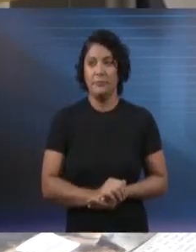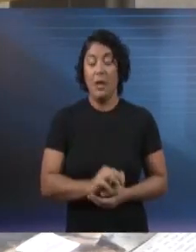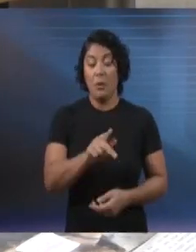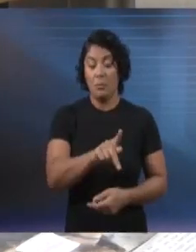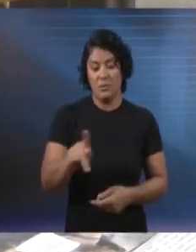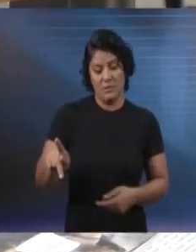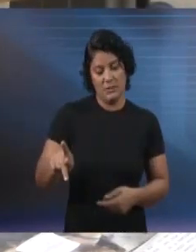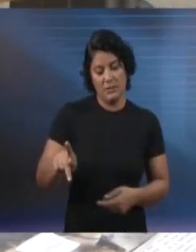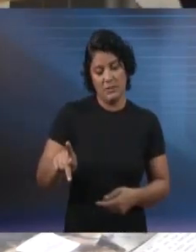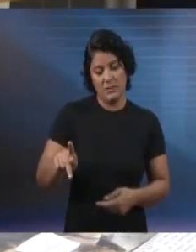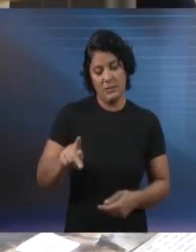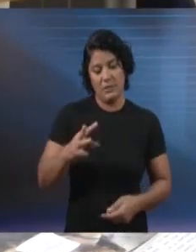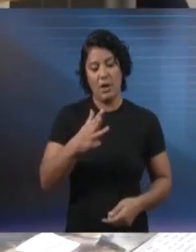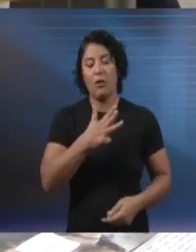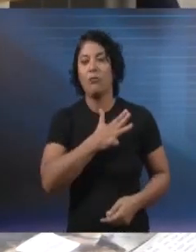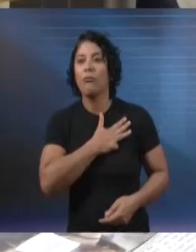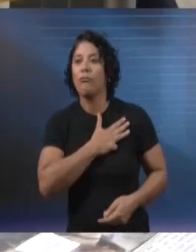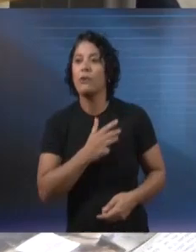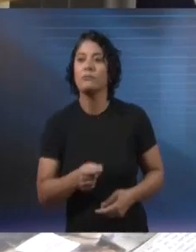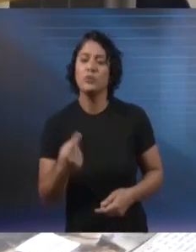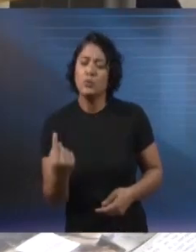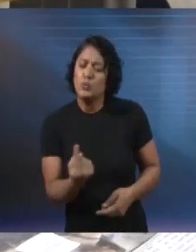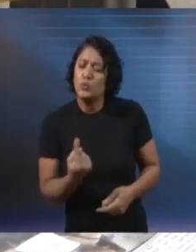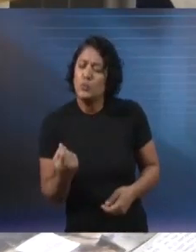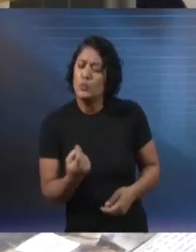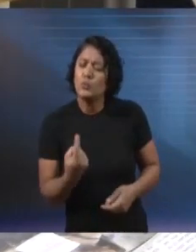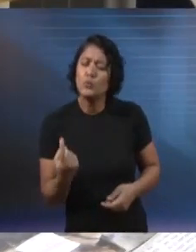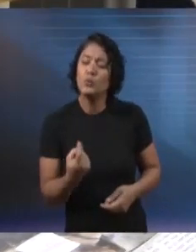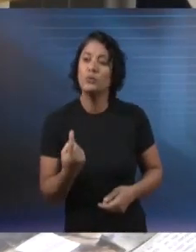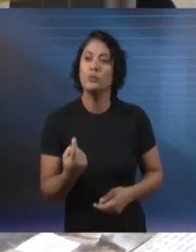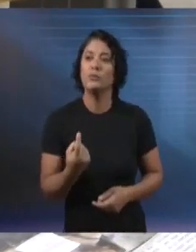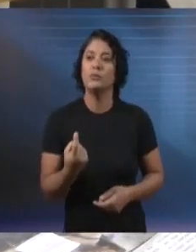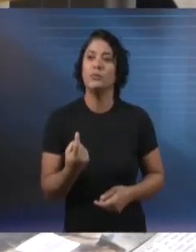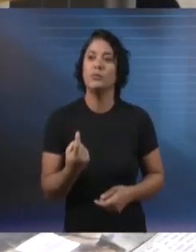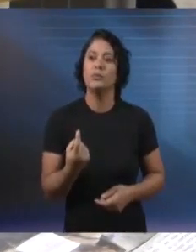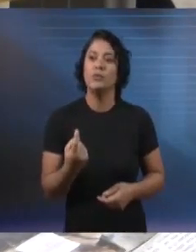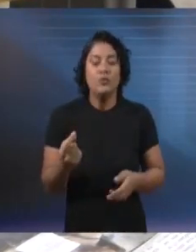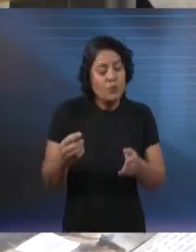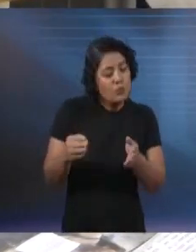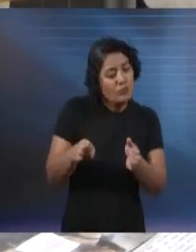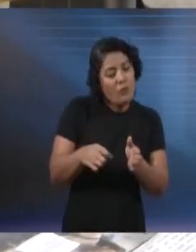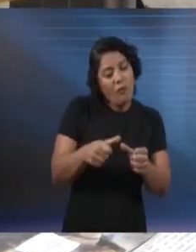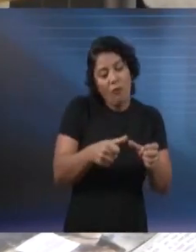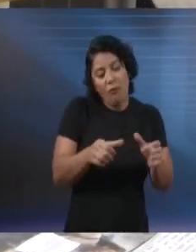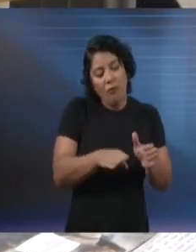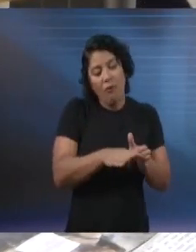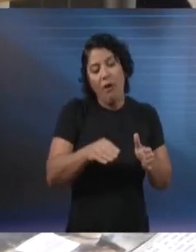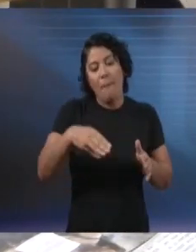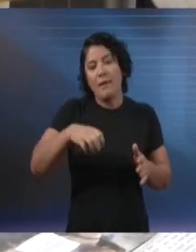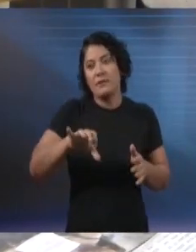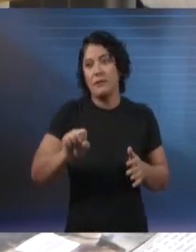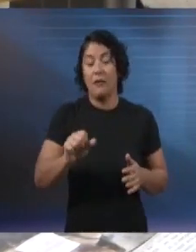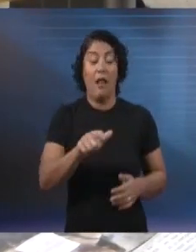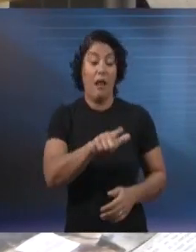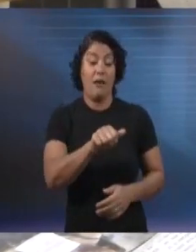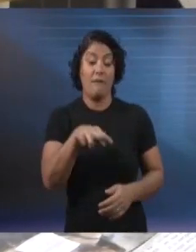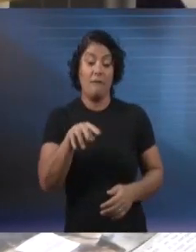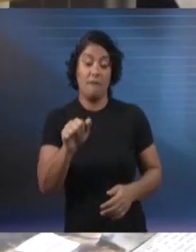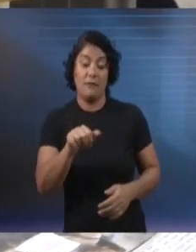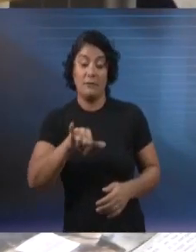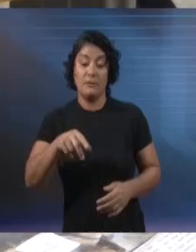Lula. E ele foi o único que não foi alcançado no Mensalão. Quando já havia Lava Jato, não. Aí ele